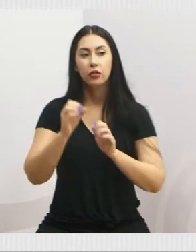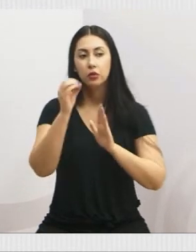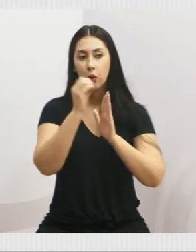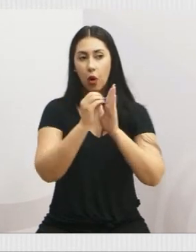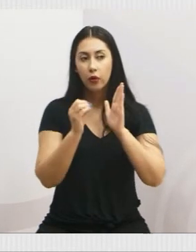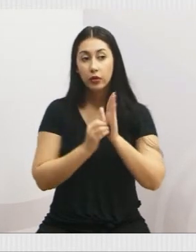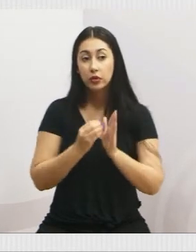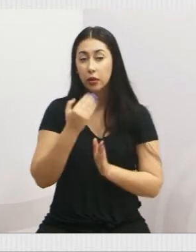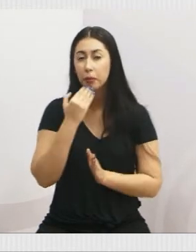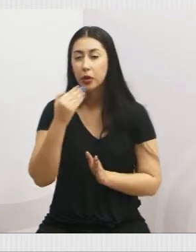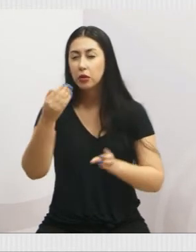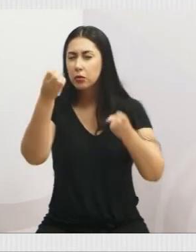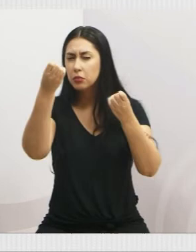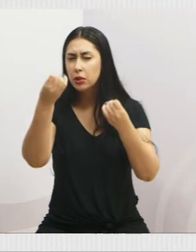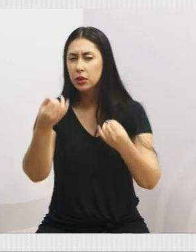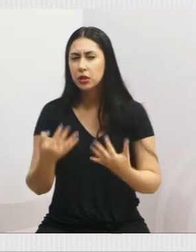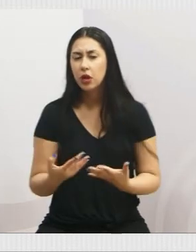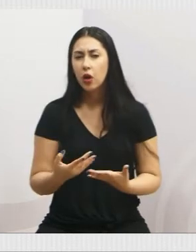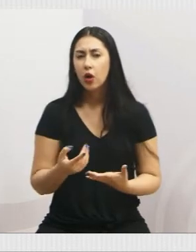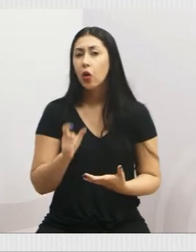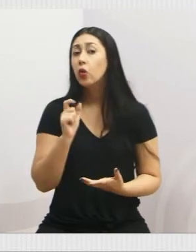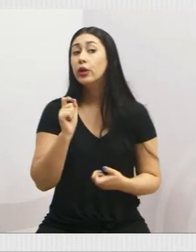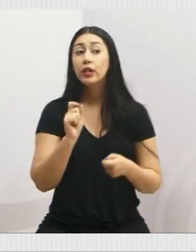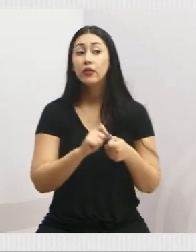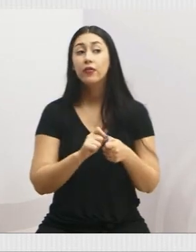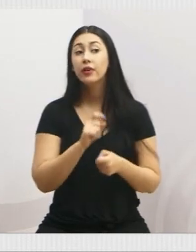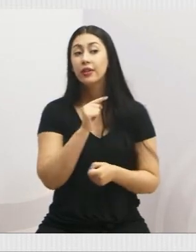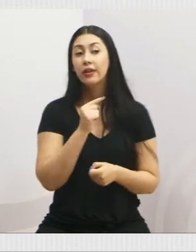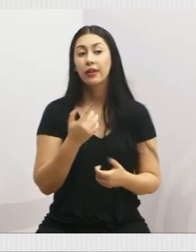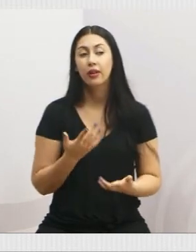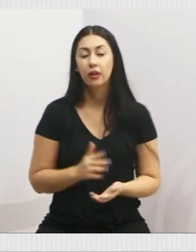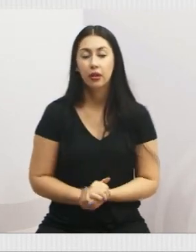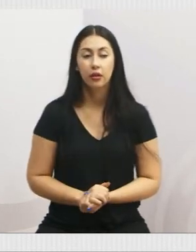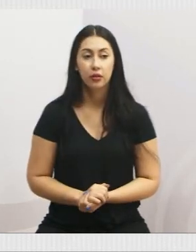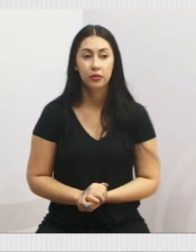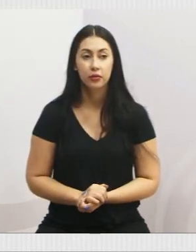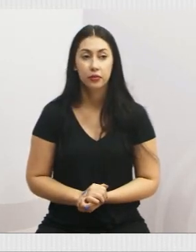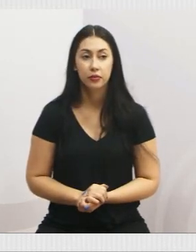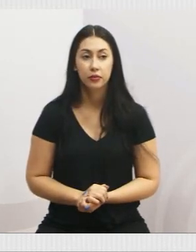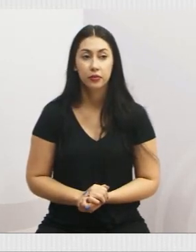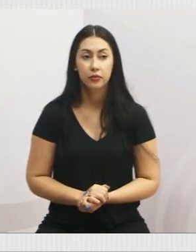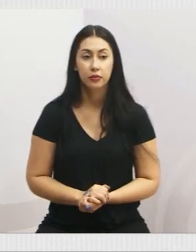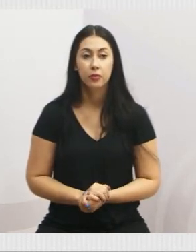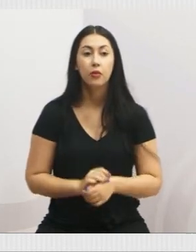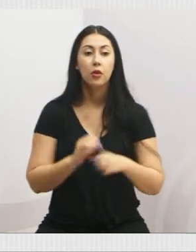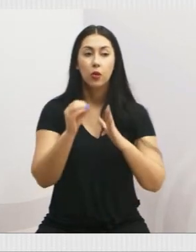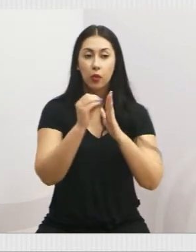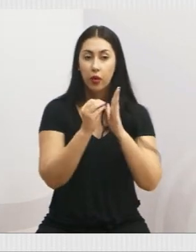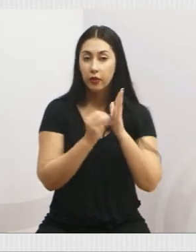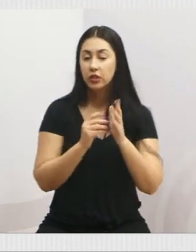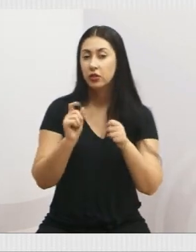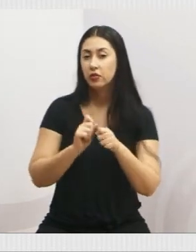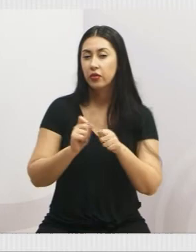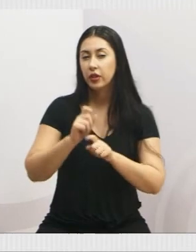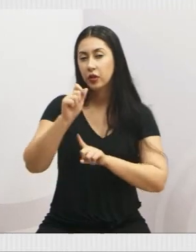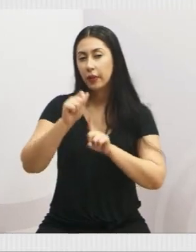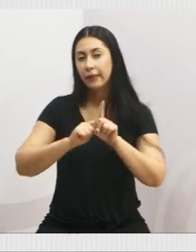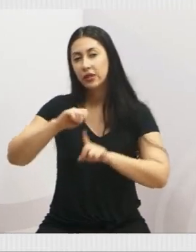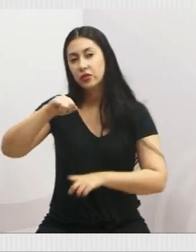mais de esclarecimento sobre as providências a serem tomadas. Esse ofício foi feito em janeiro,